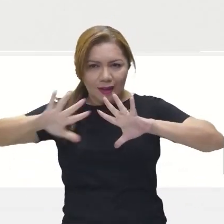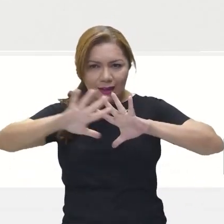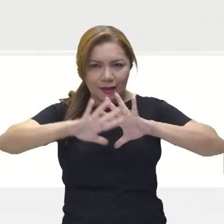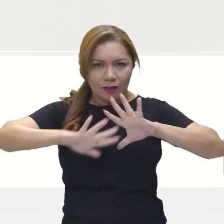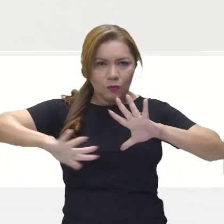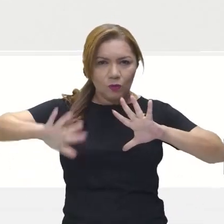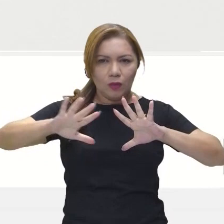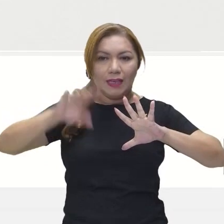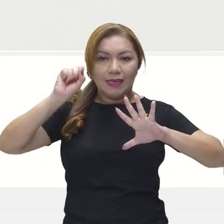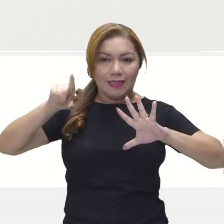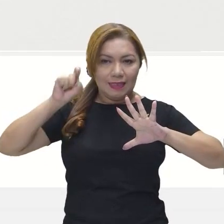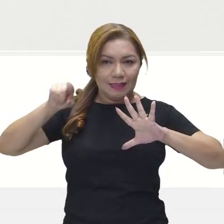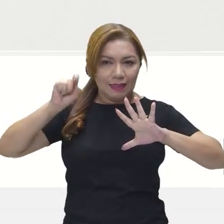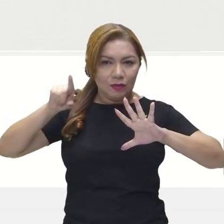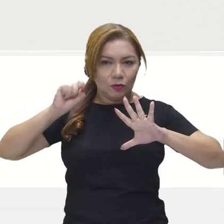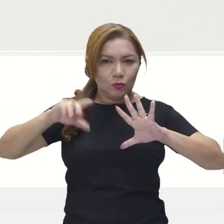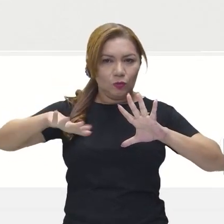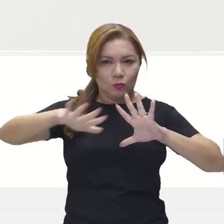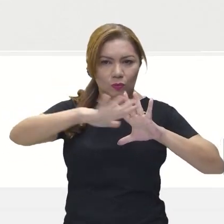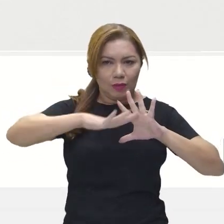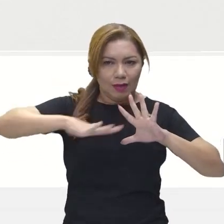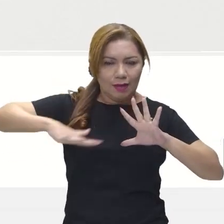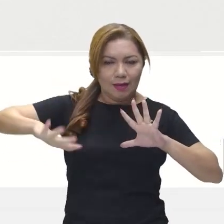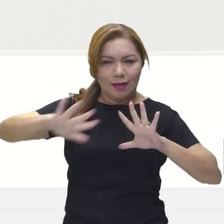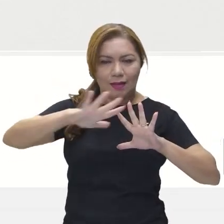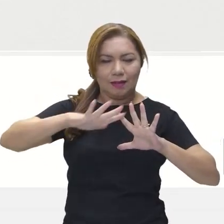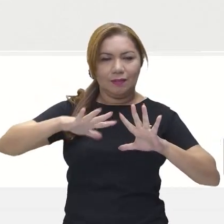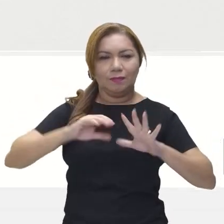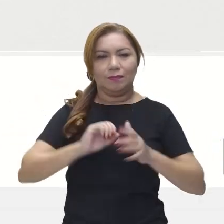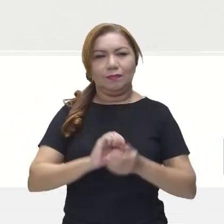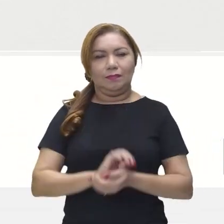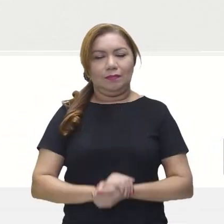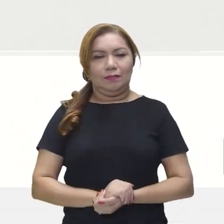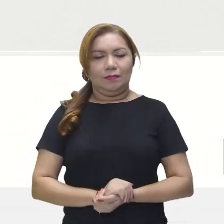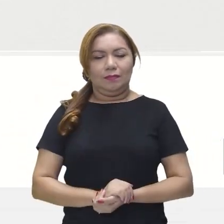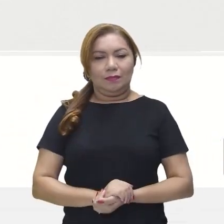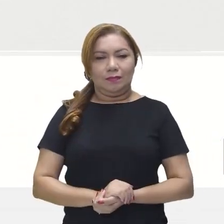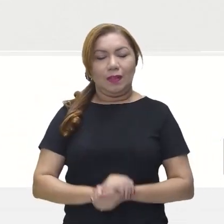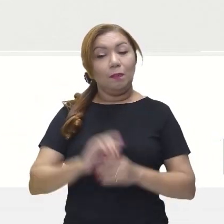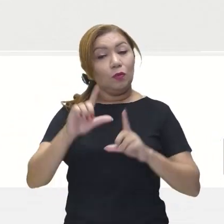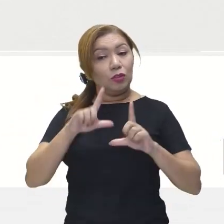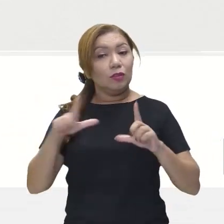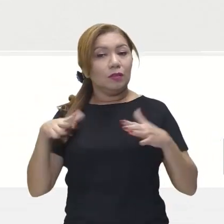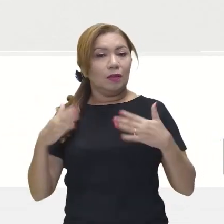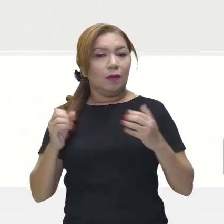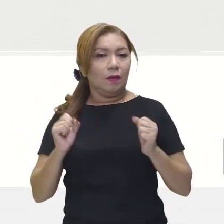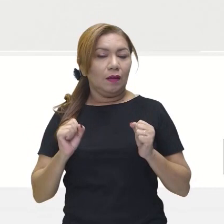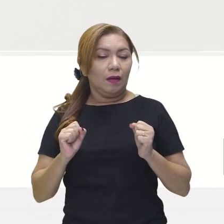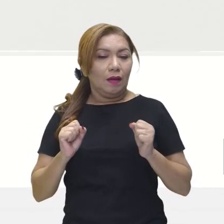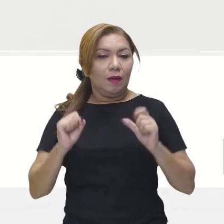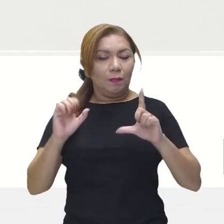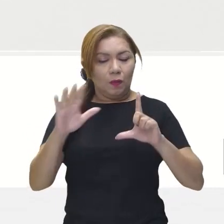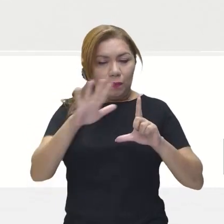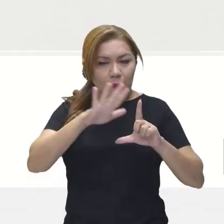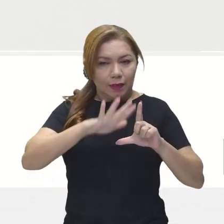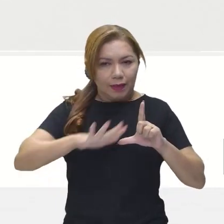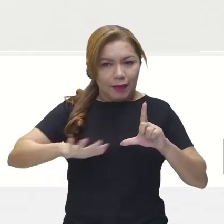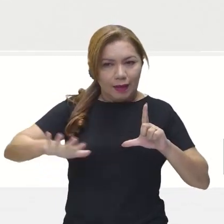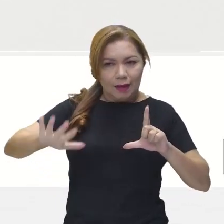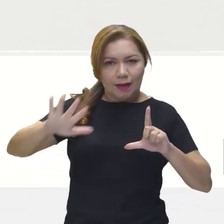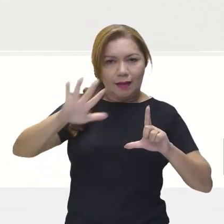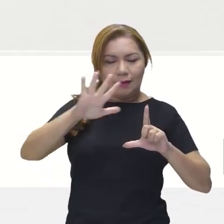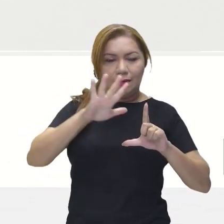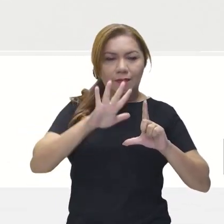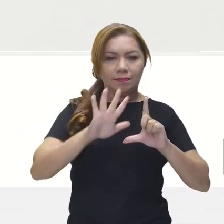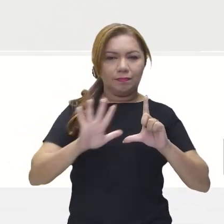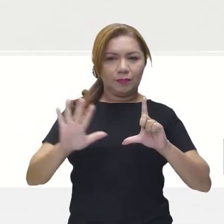primeiro, né, e depois eu fiz de outra. Poderia ter feito de outro formato, poderia ter pego no outro ângulo, mas eu fiz desse